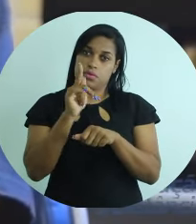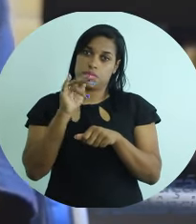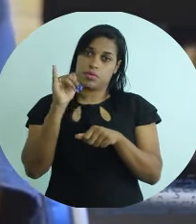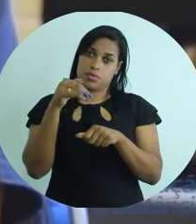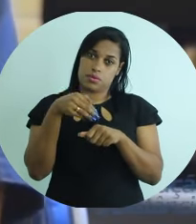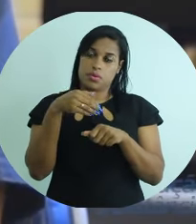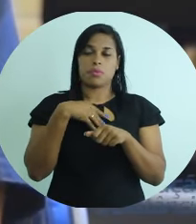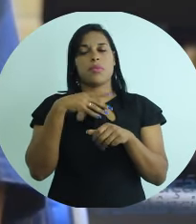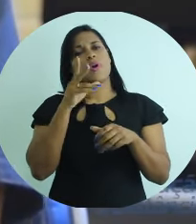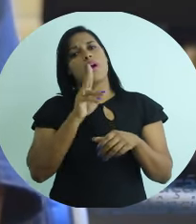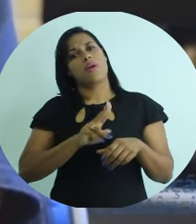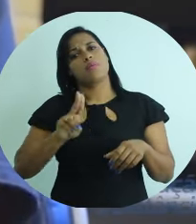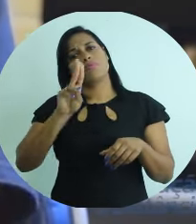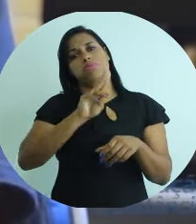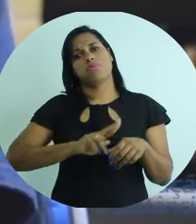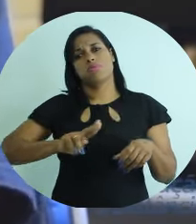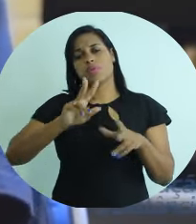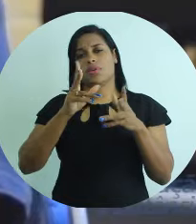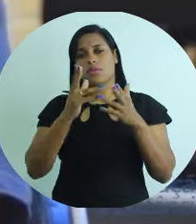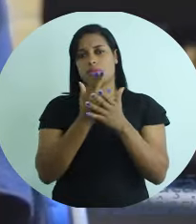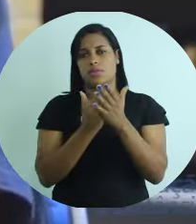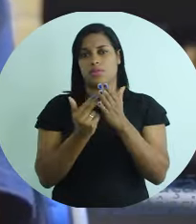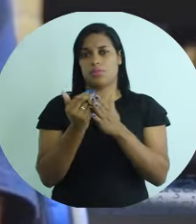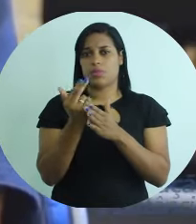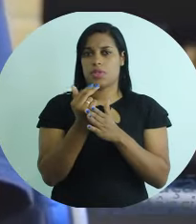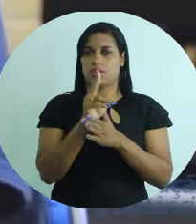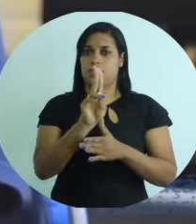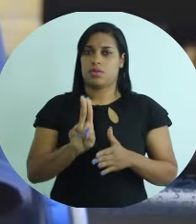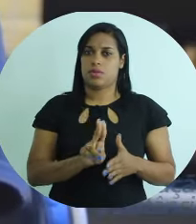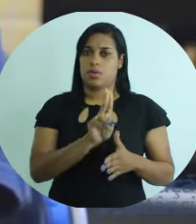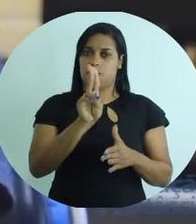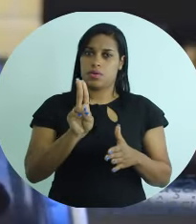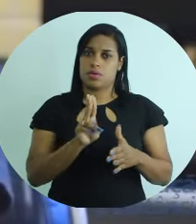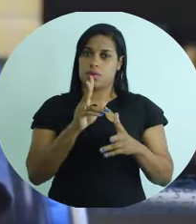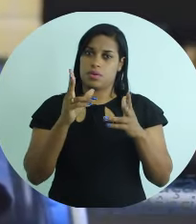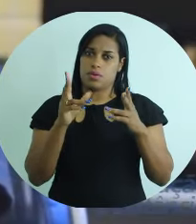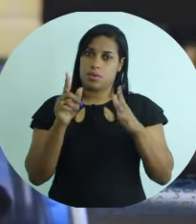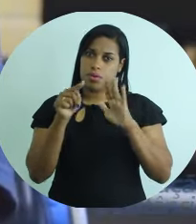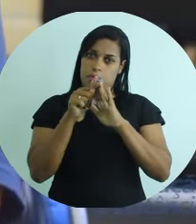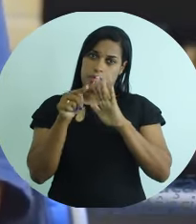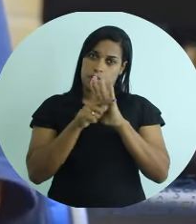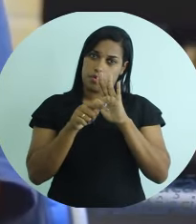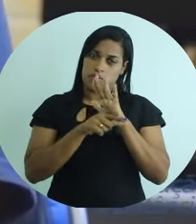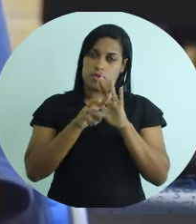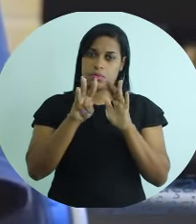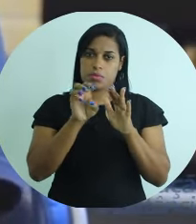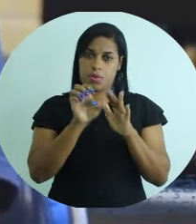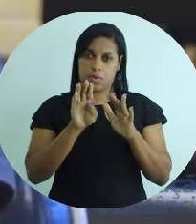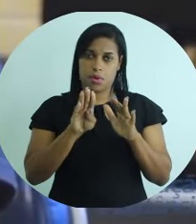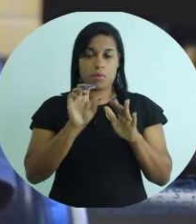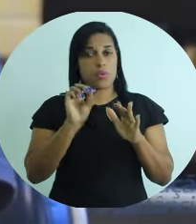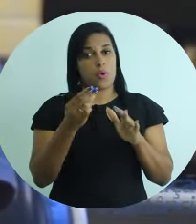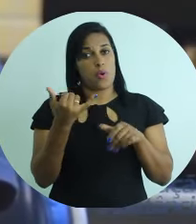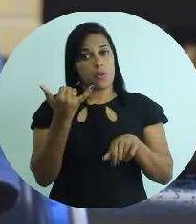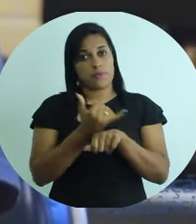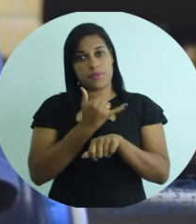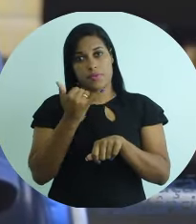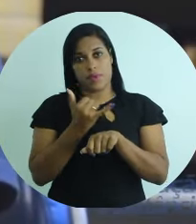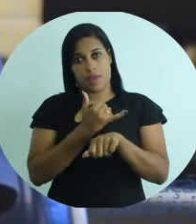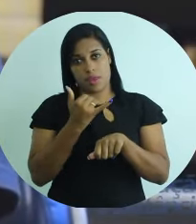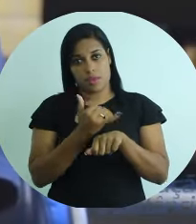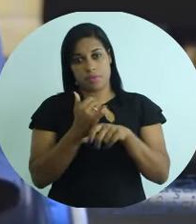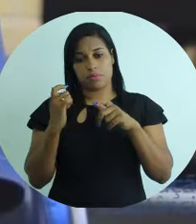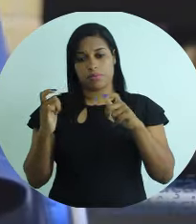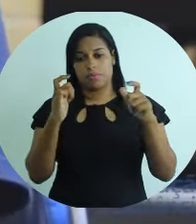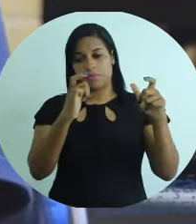manipular e tratar essas imagens para fins de uso em projetos para web ou então para ferramentas de, ou para